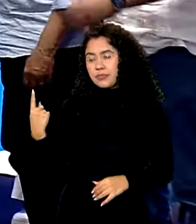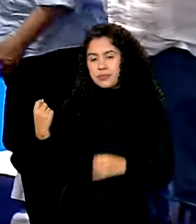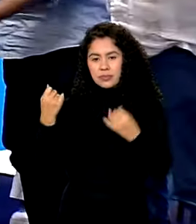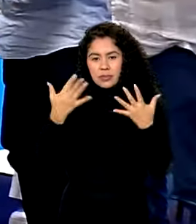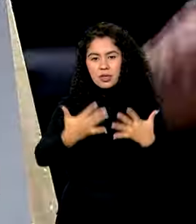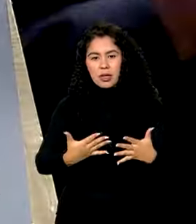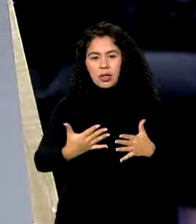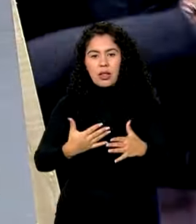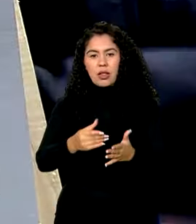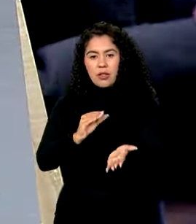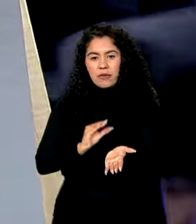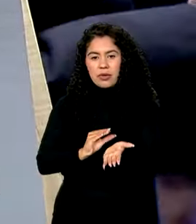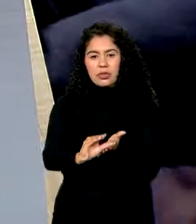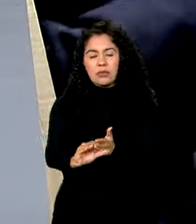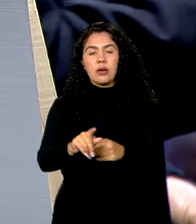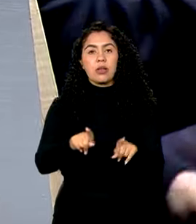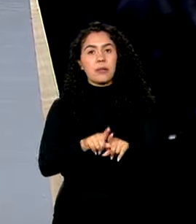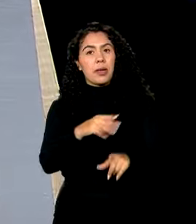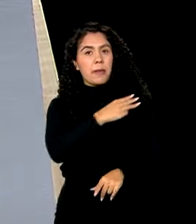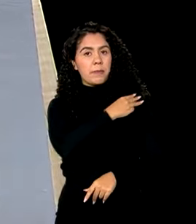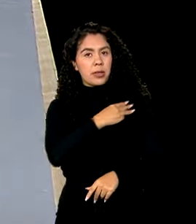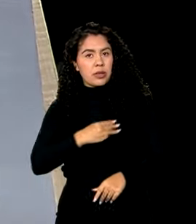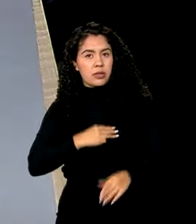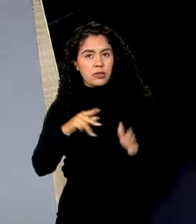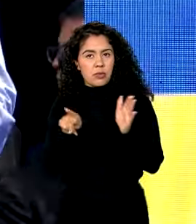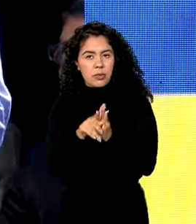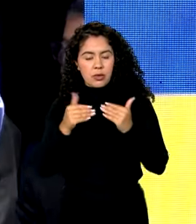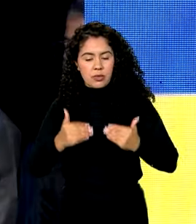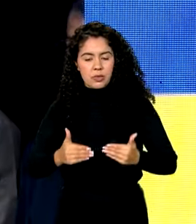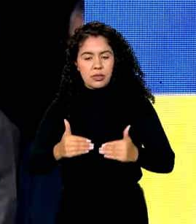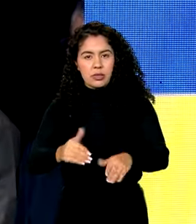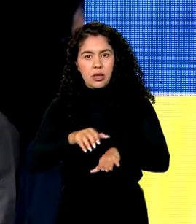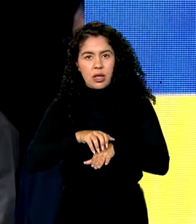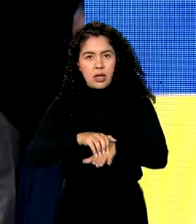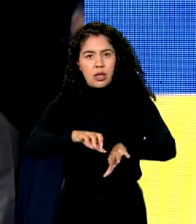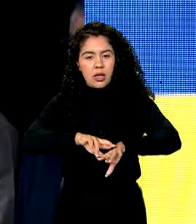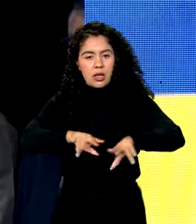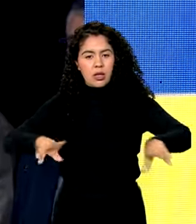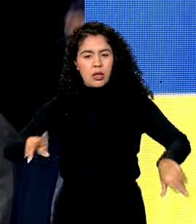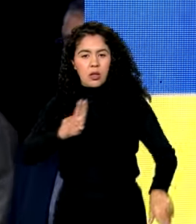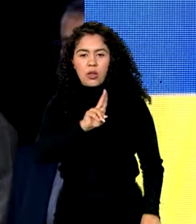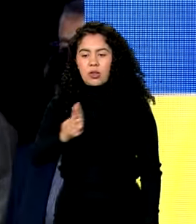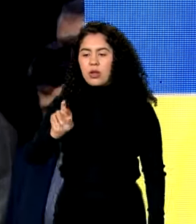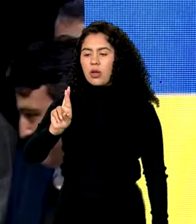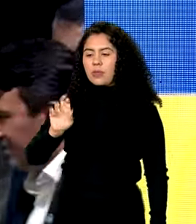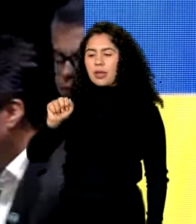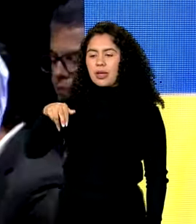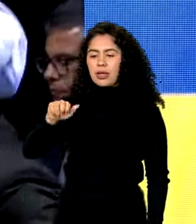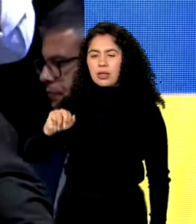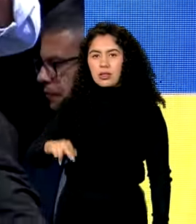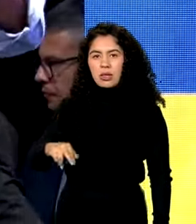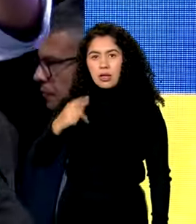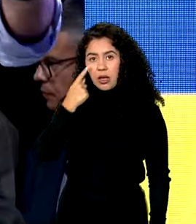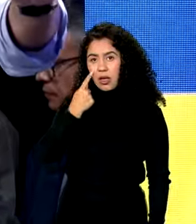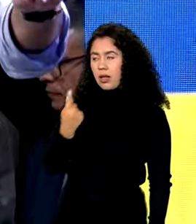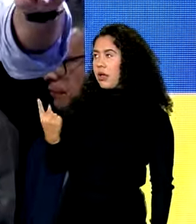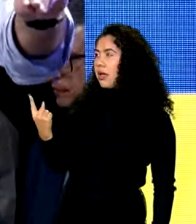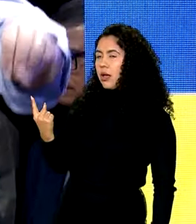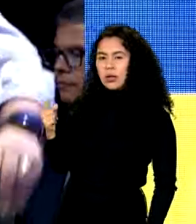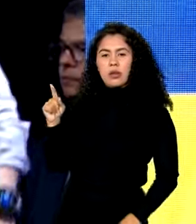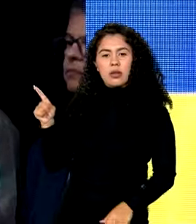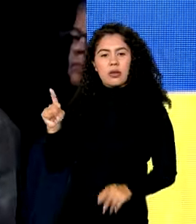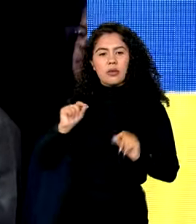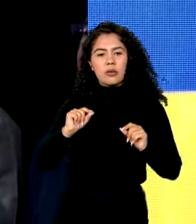modal aéreo, o ministro dos Transportes, Renan Filho, destacou ainda outras obras de infraestrutura no estado, como